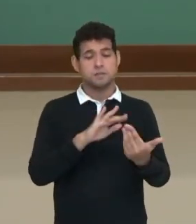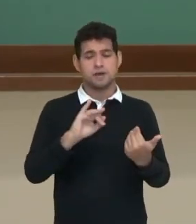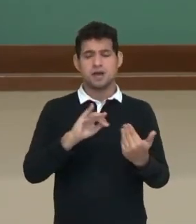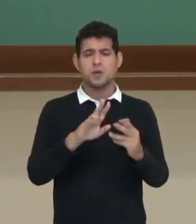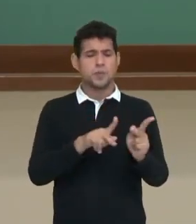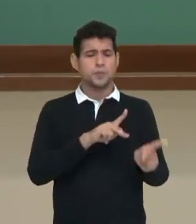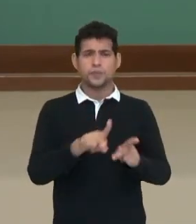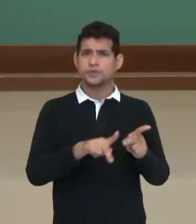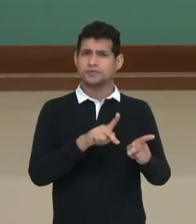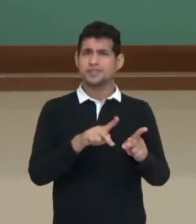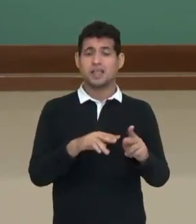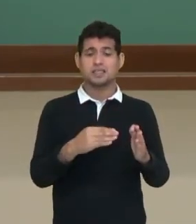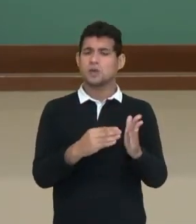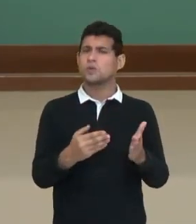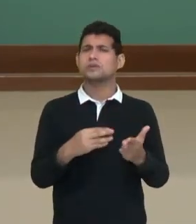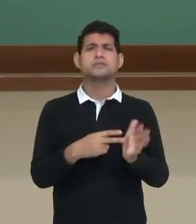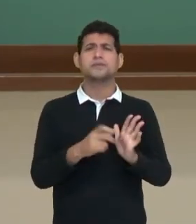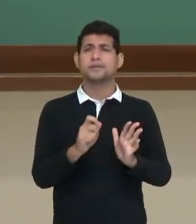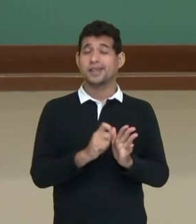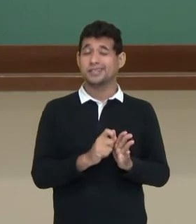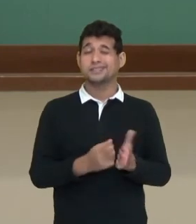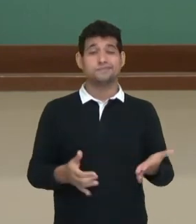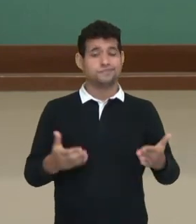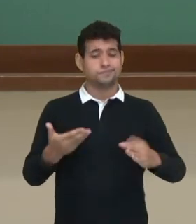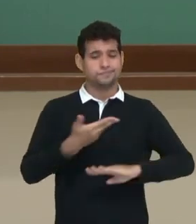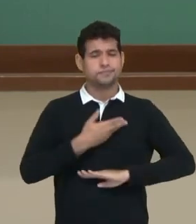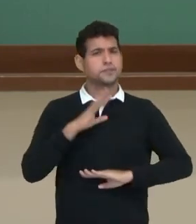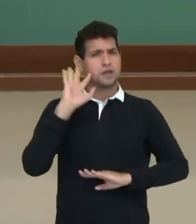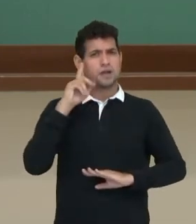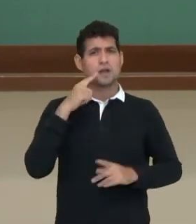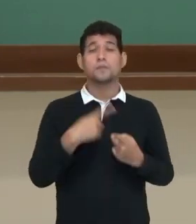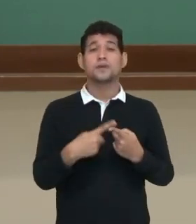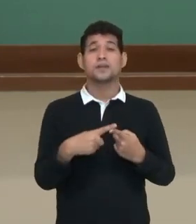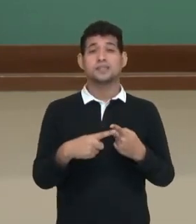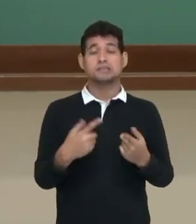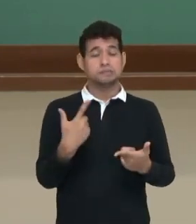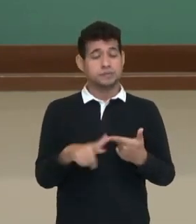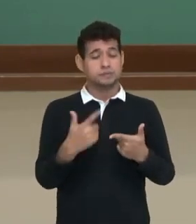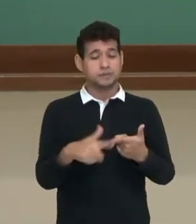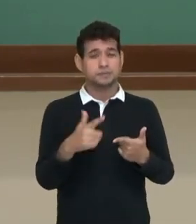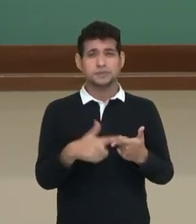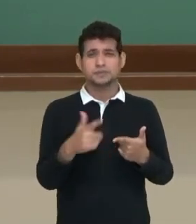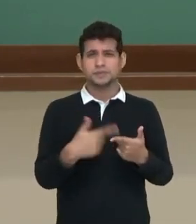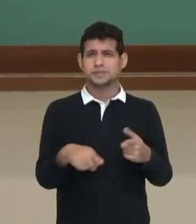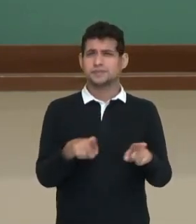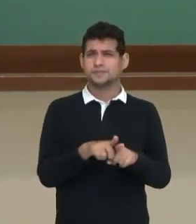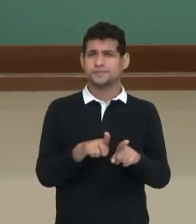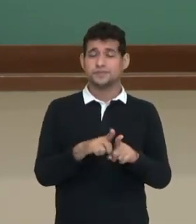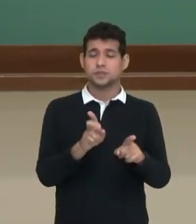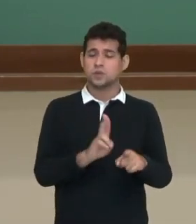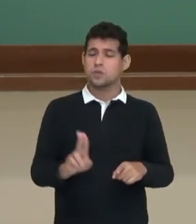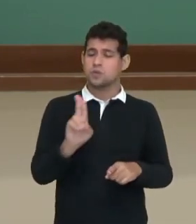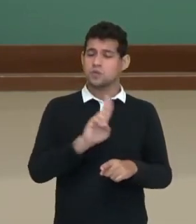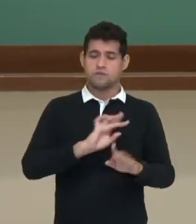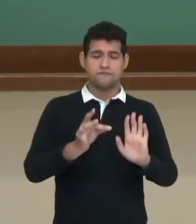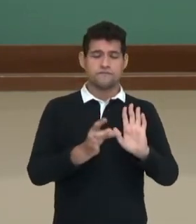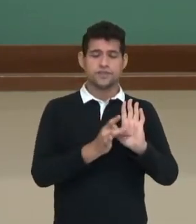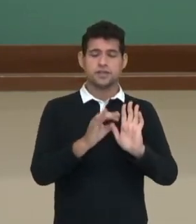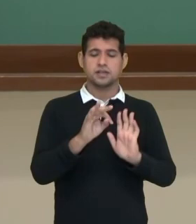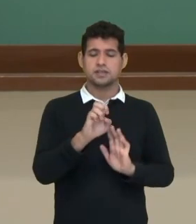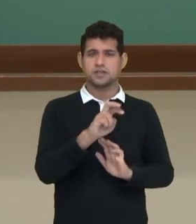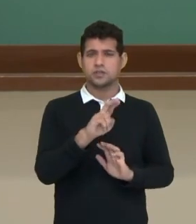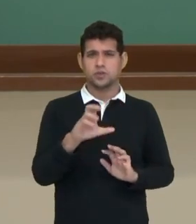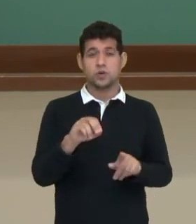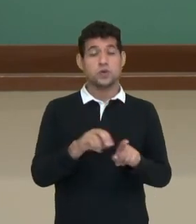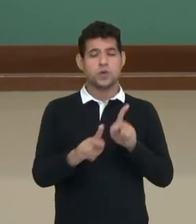povos ou uni-los. Até hoje, essa é uma grande situação latente, inclusive pelo conflito por ocupação efetiva de territórios, um